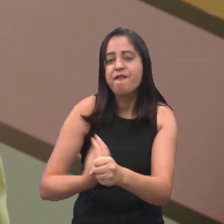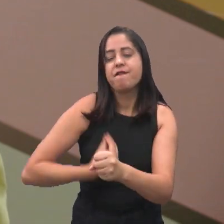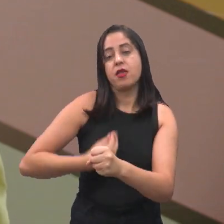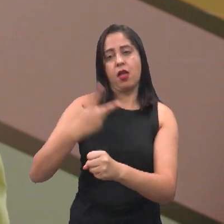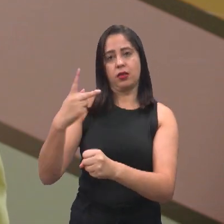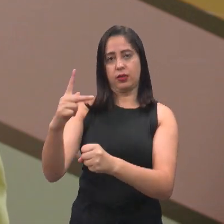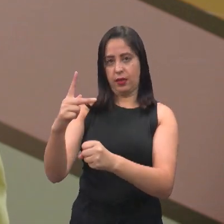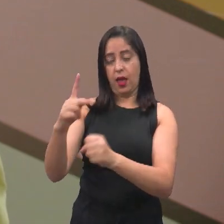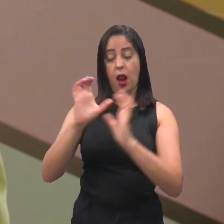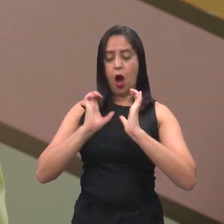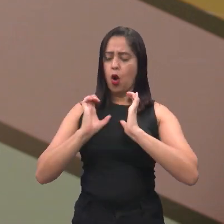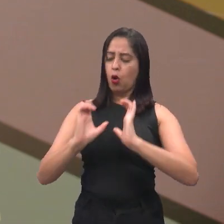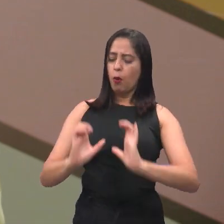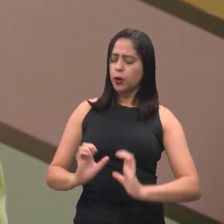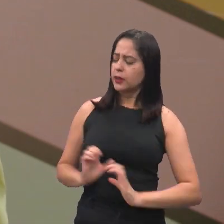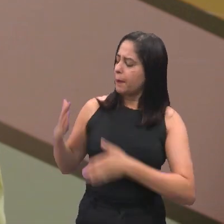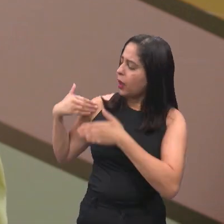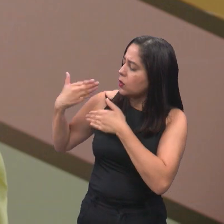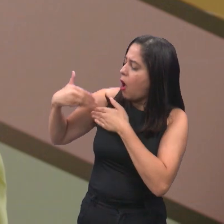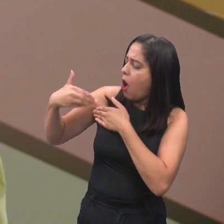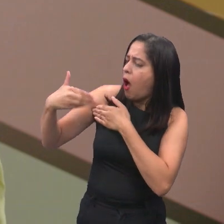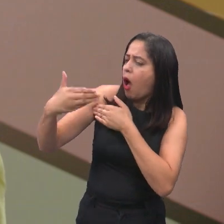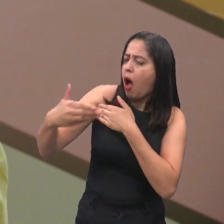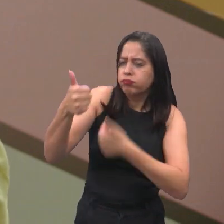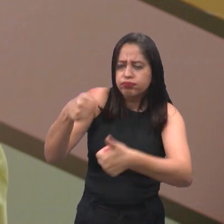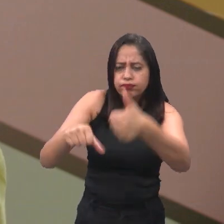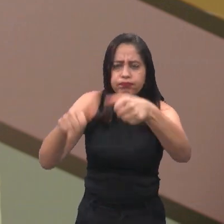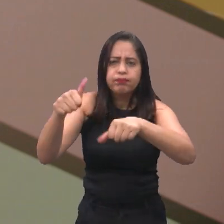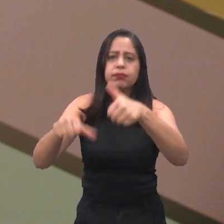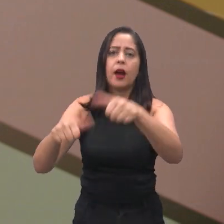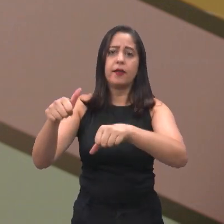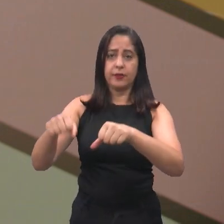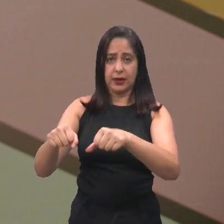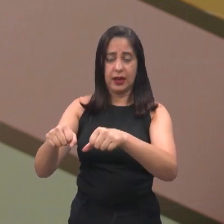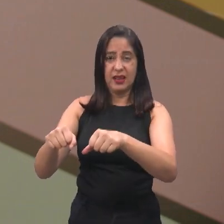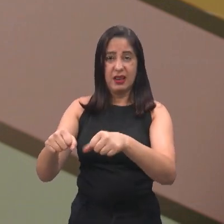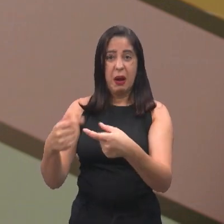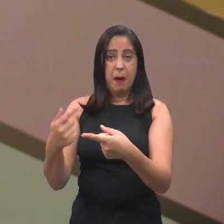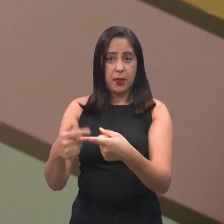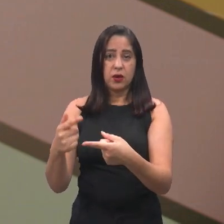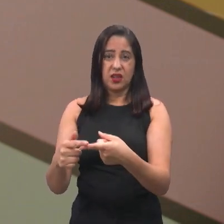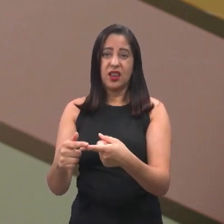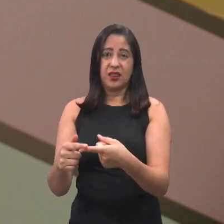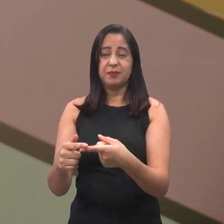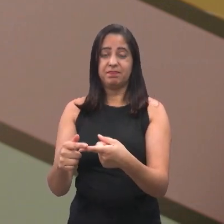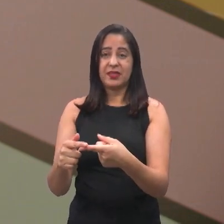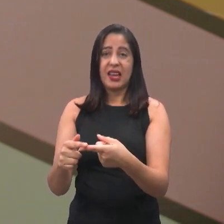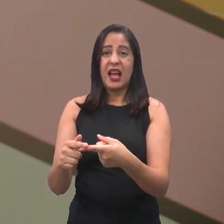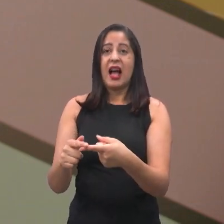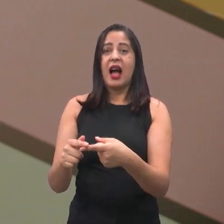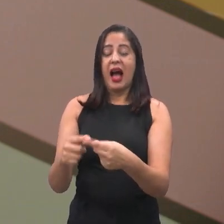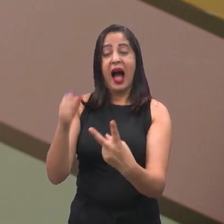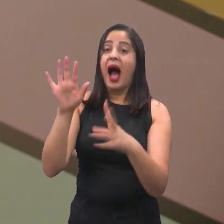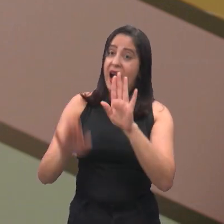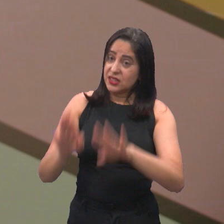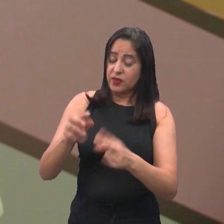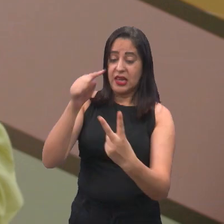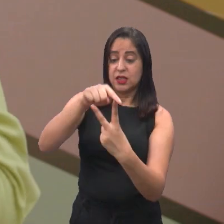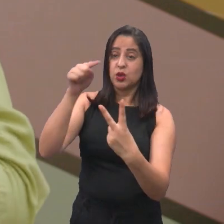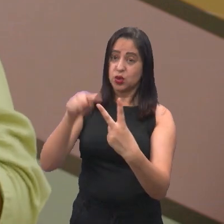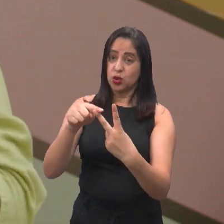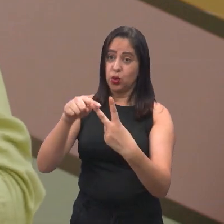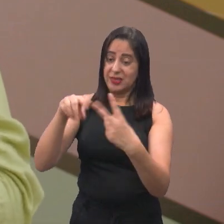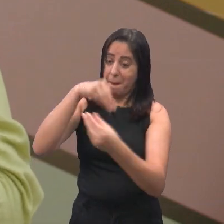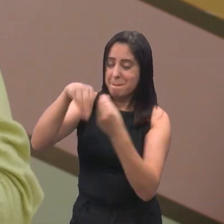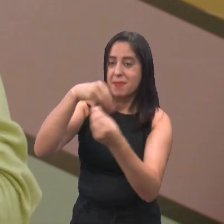gente. É clínico diferencial que a gente fala. Entendi. É muito comum ser comórbido, inclusive, as duas coisas acontecerem juntas.